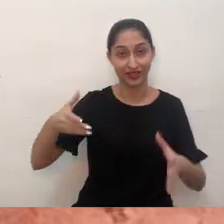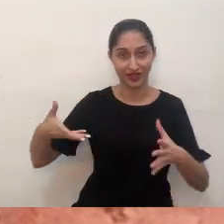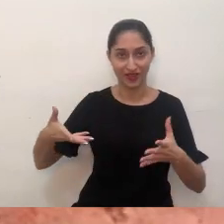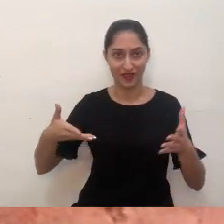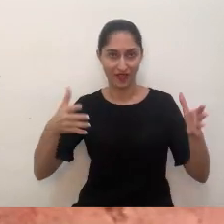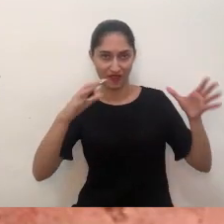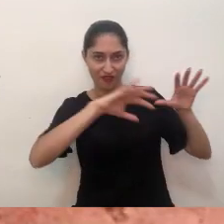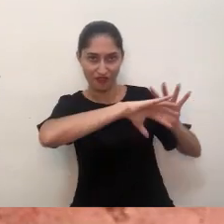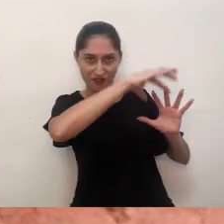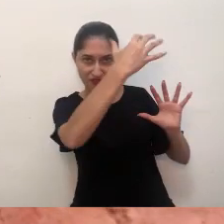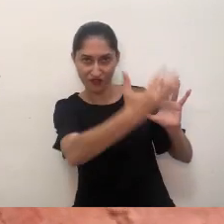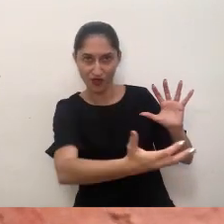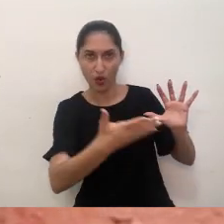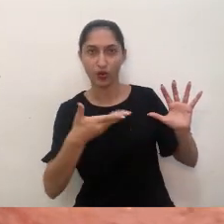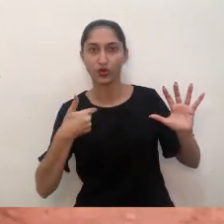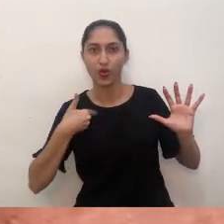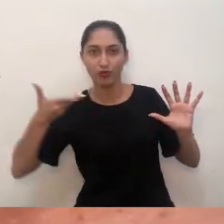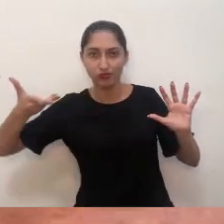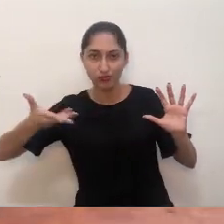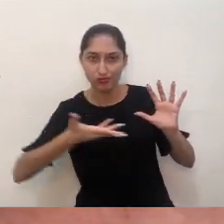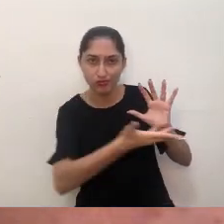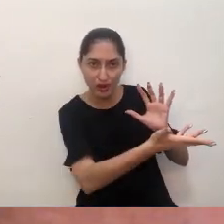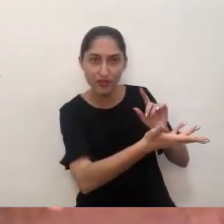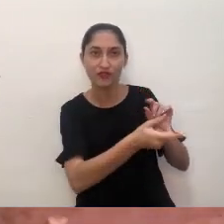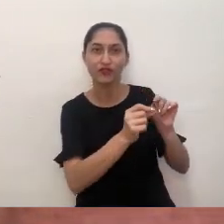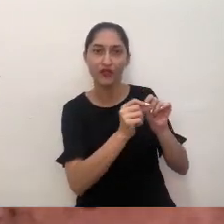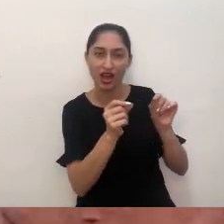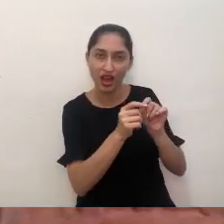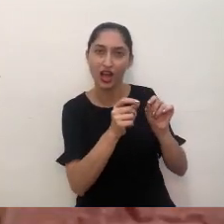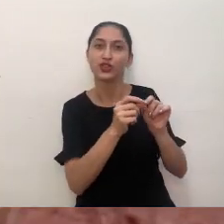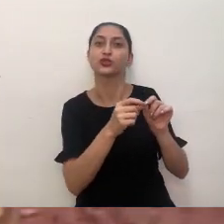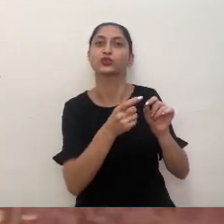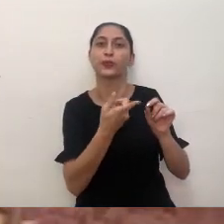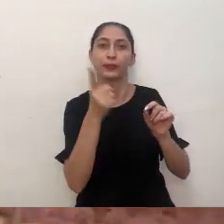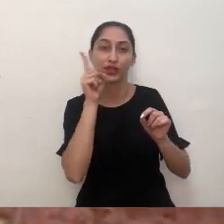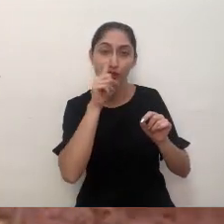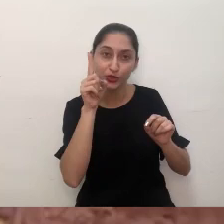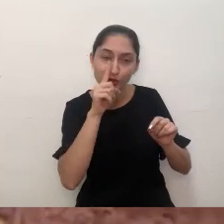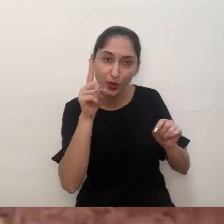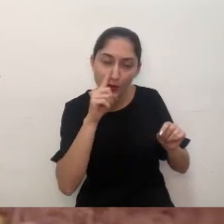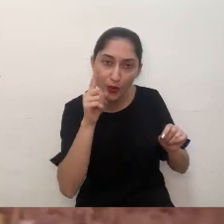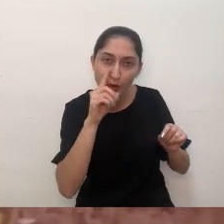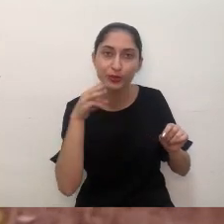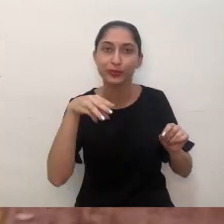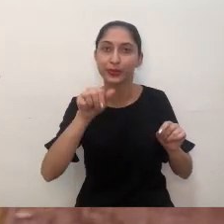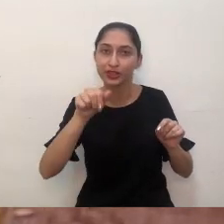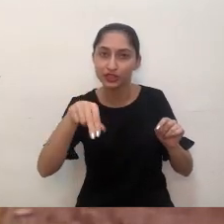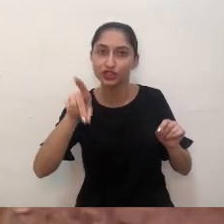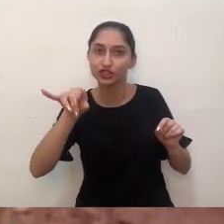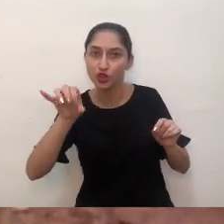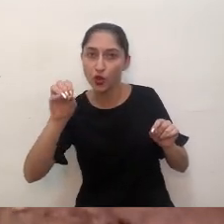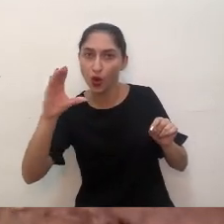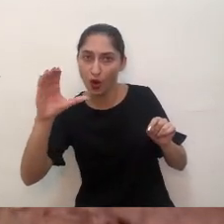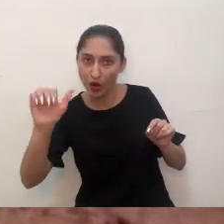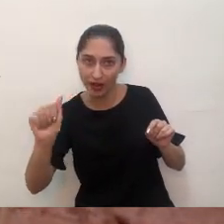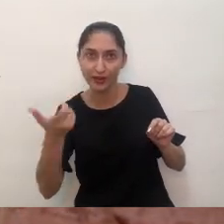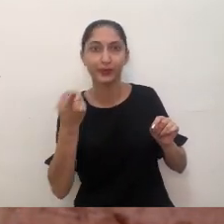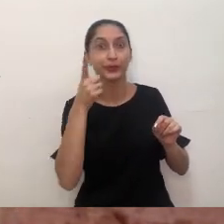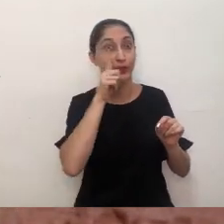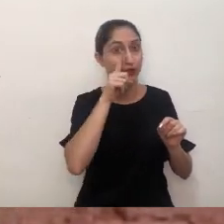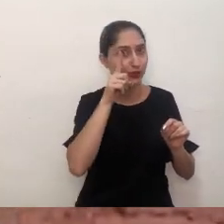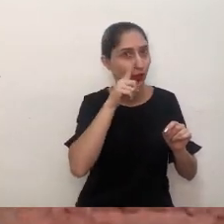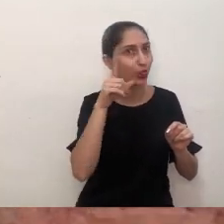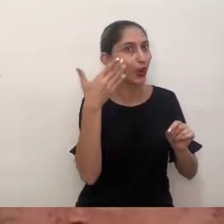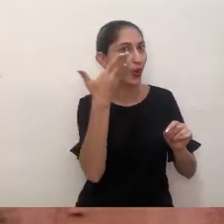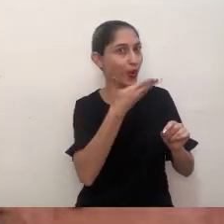Quitandas, né? Que é biscoito de goma, de mandioca caseira. Biscoito doce,